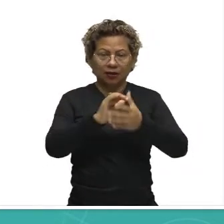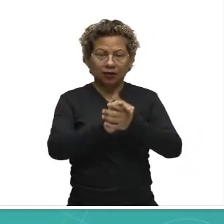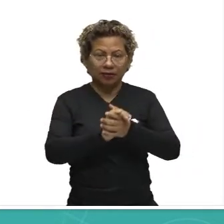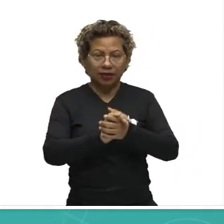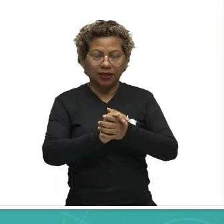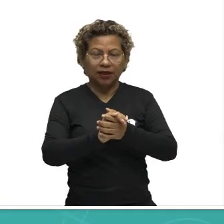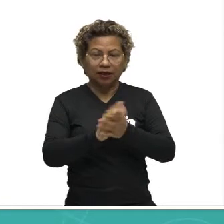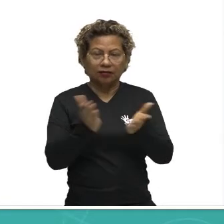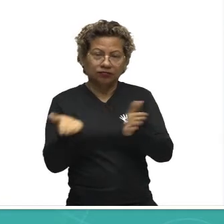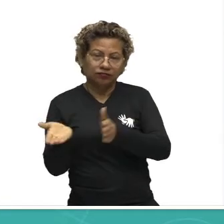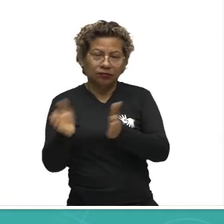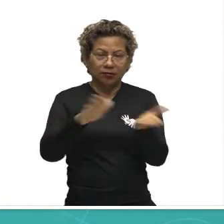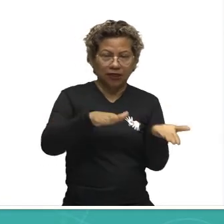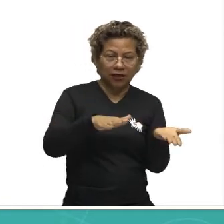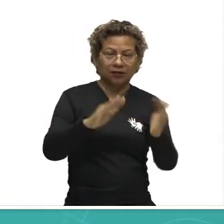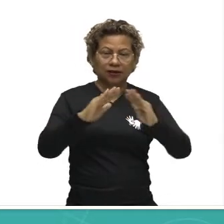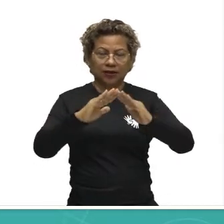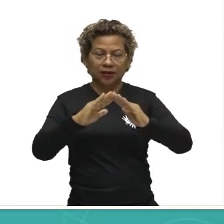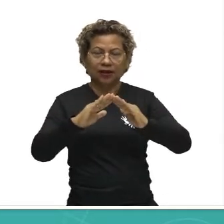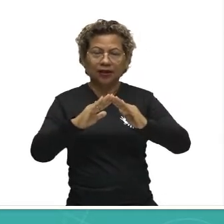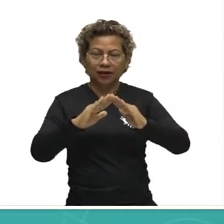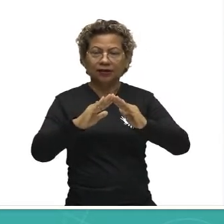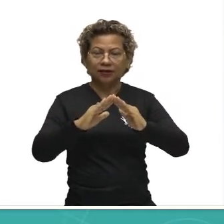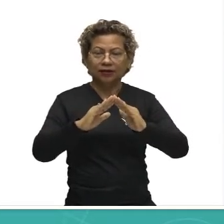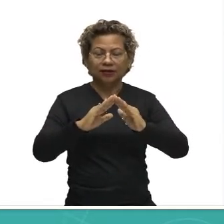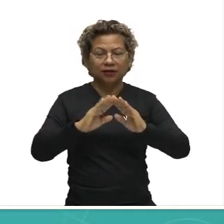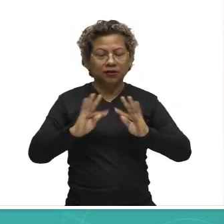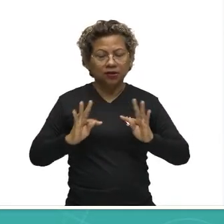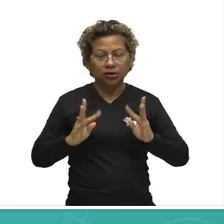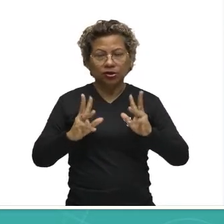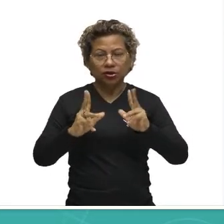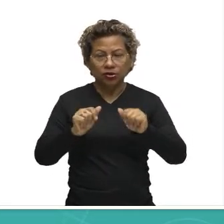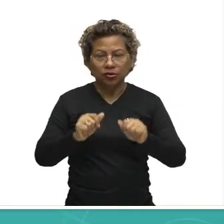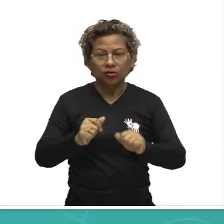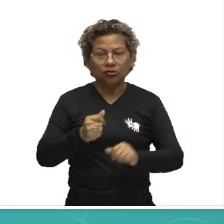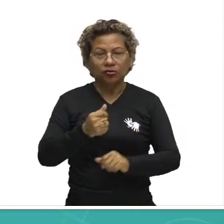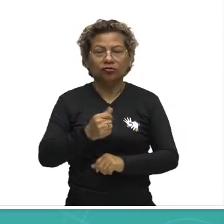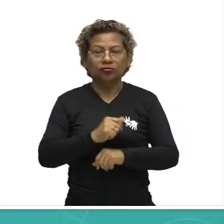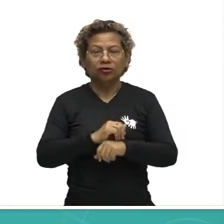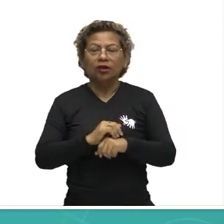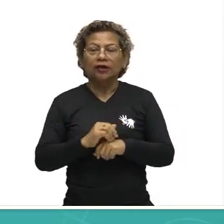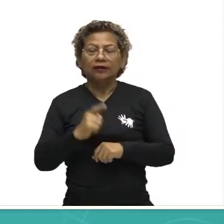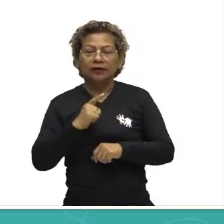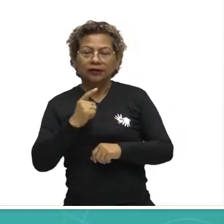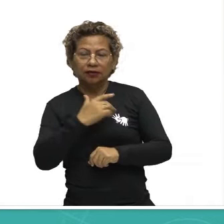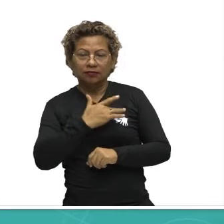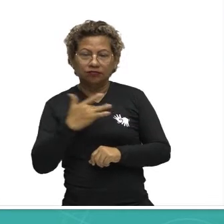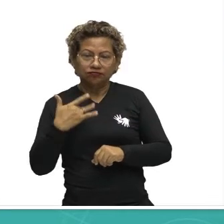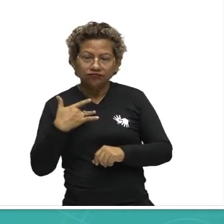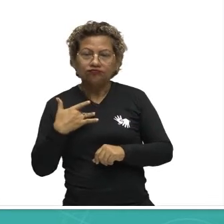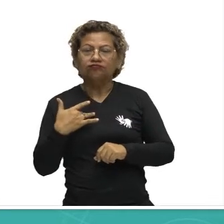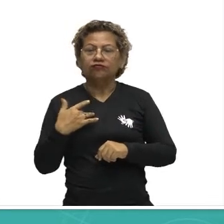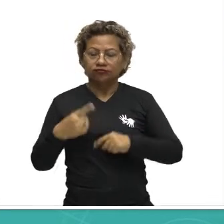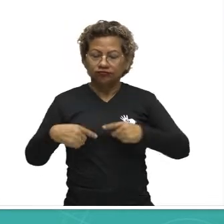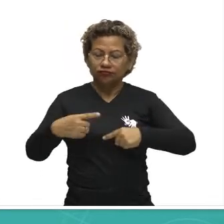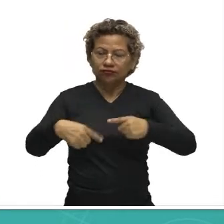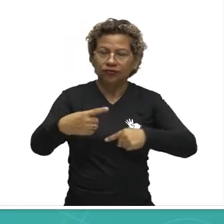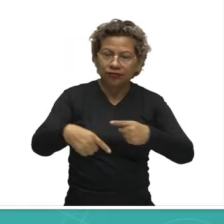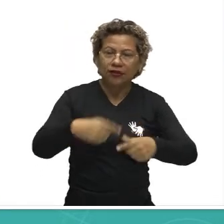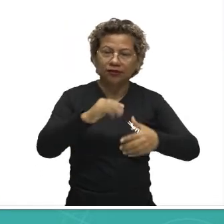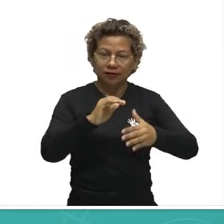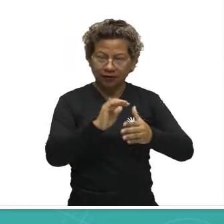morte, caça, doenças, visando a vida, a saúde, a fertilidade, através da comunhão